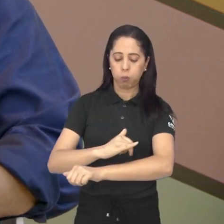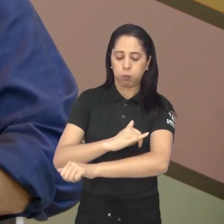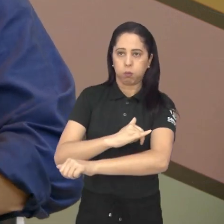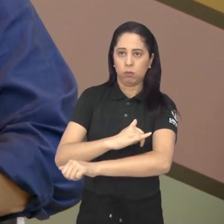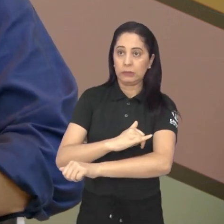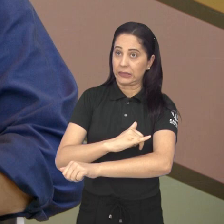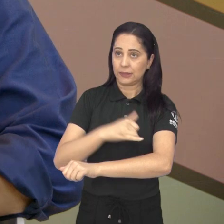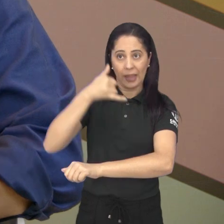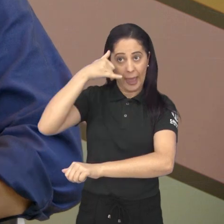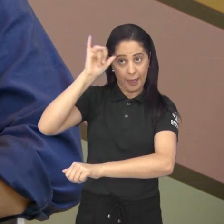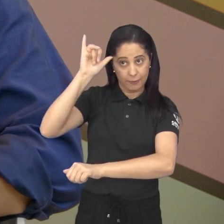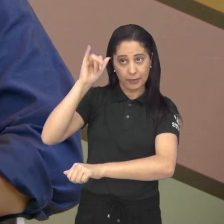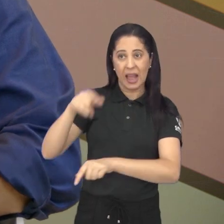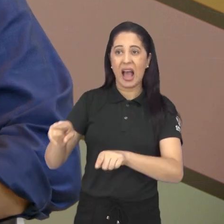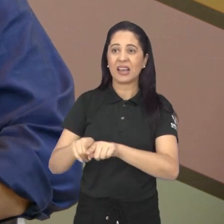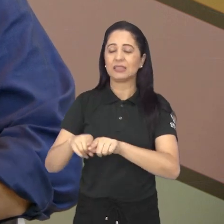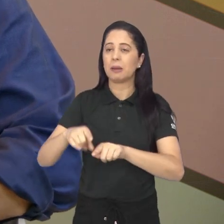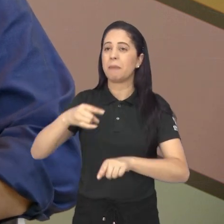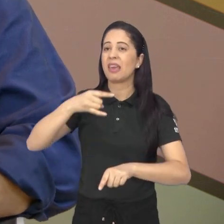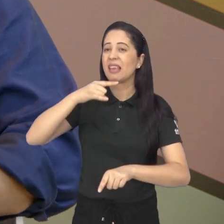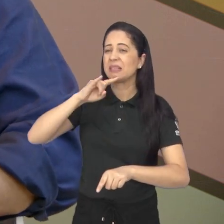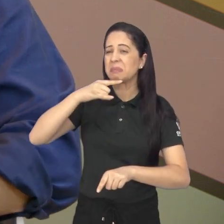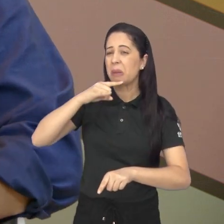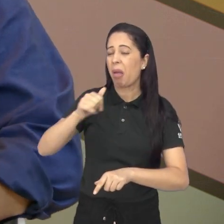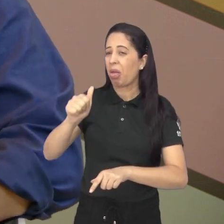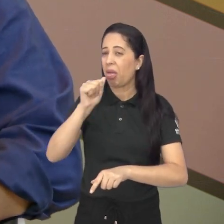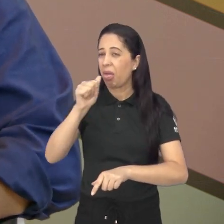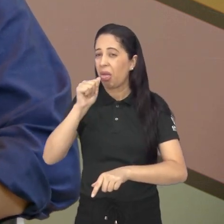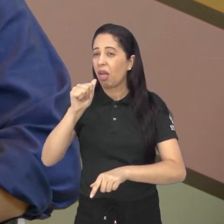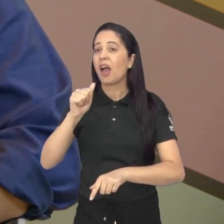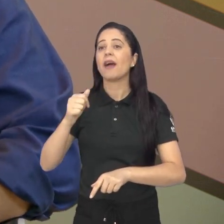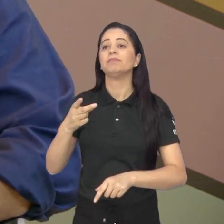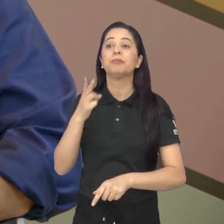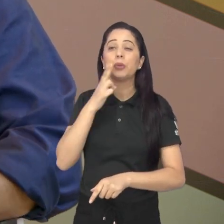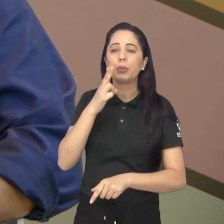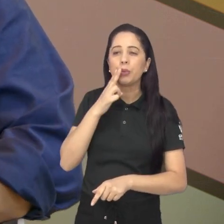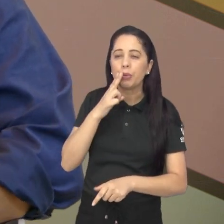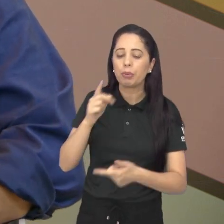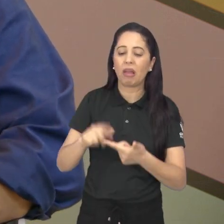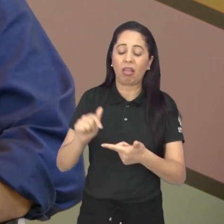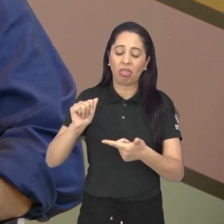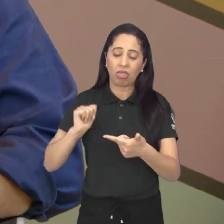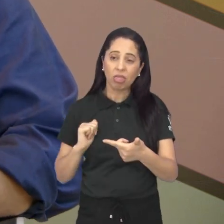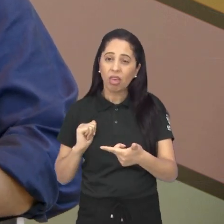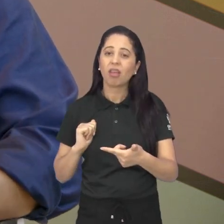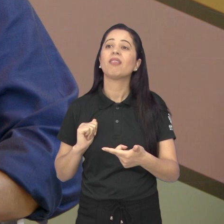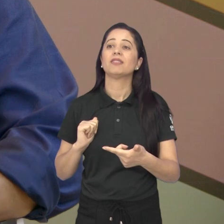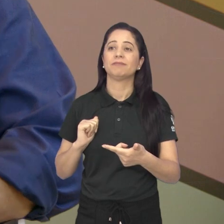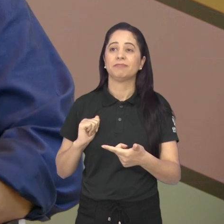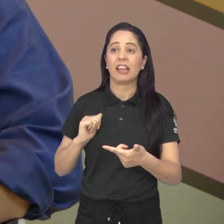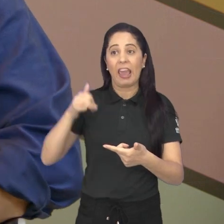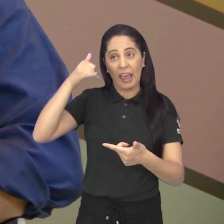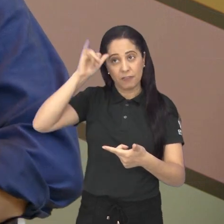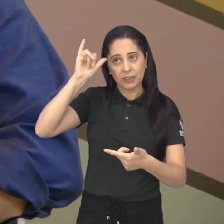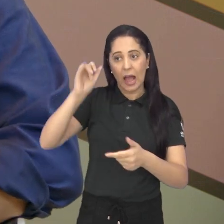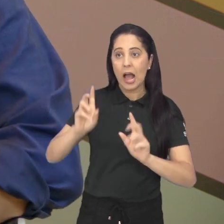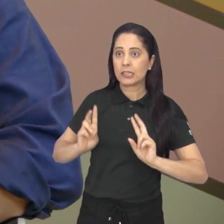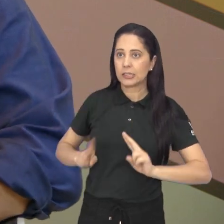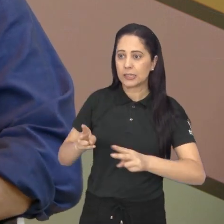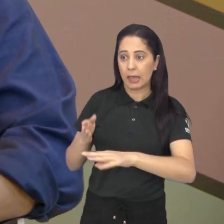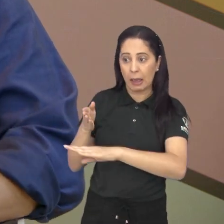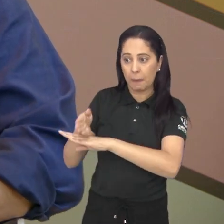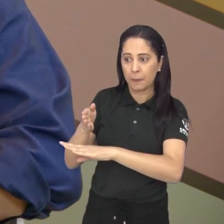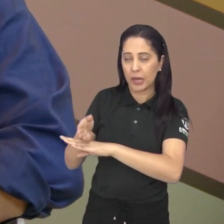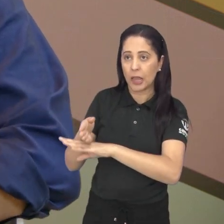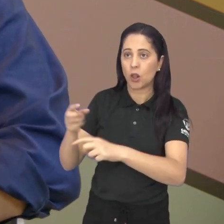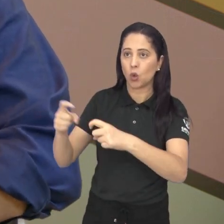certo, evitar excesso de bebida alcoólica, evitar tabagismo, sedentarismo, fazer os seus exames preventivos